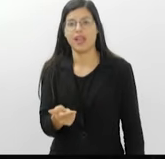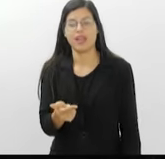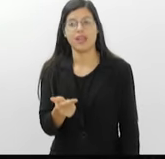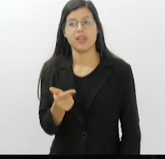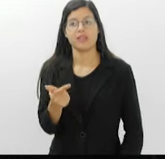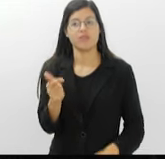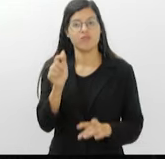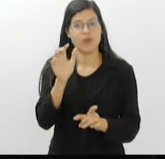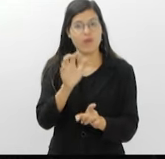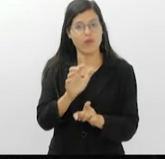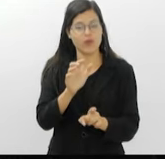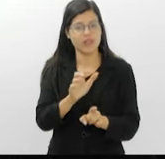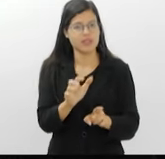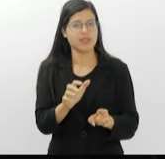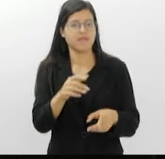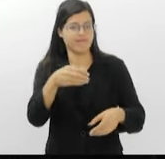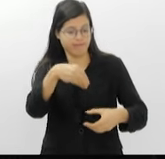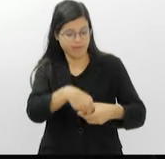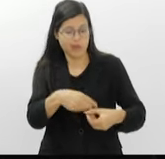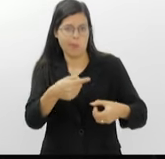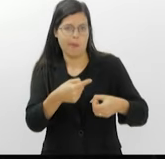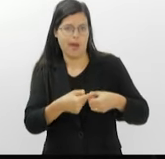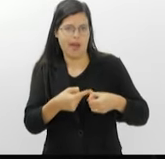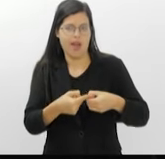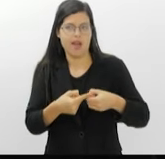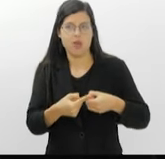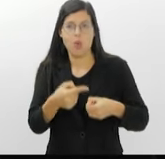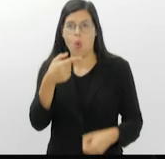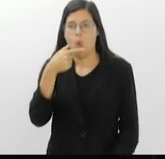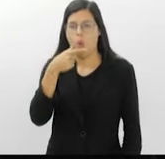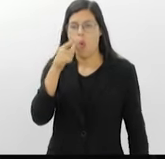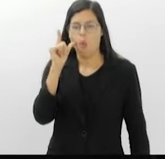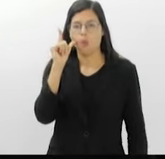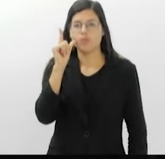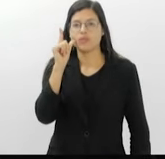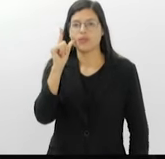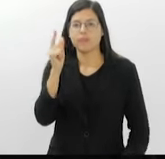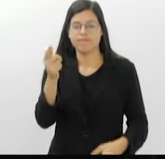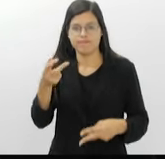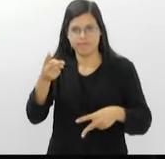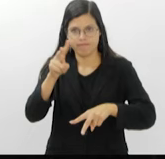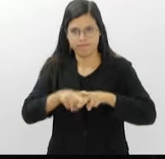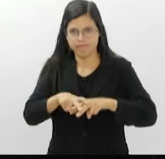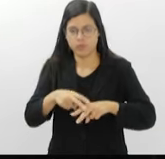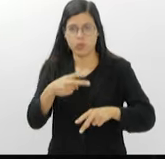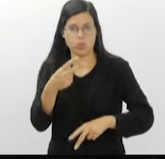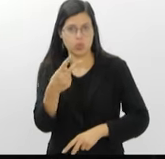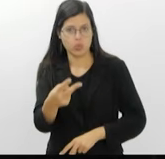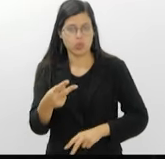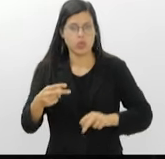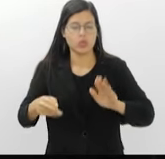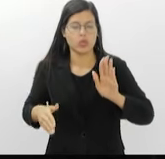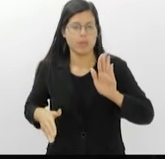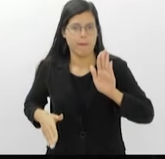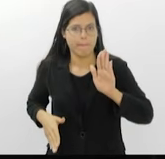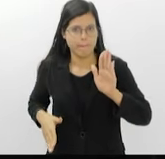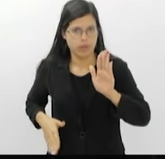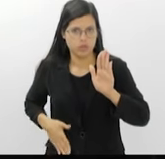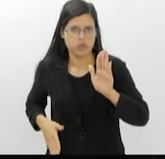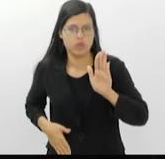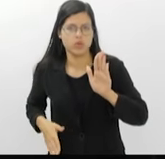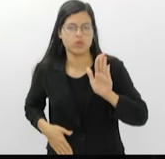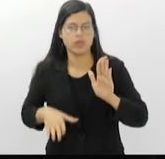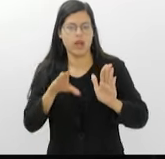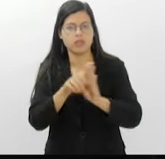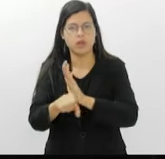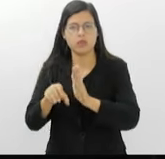Auschwitz. Para você ter uma noção, ontem foi preso dois marginais que estavam assaltando no bairro Cacuia. Os